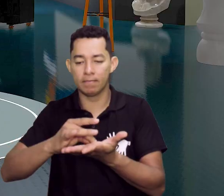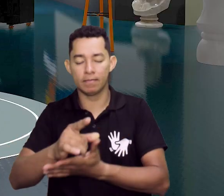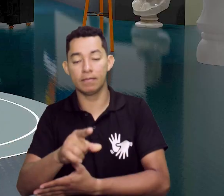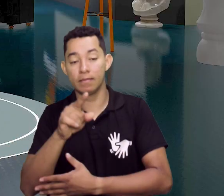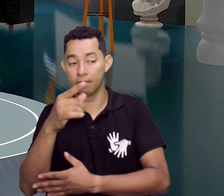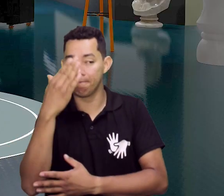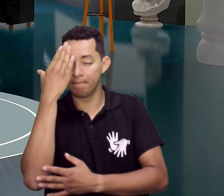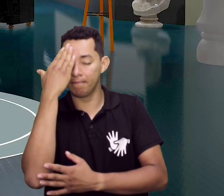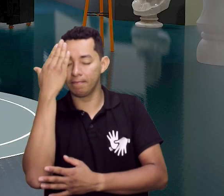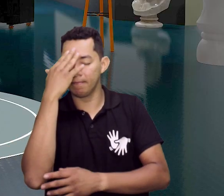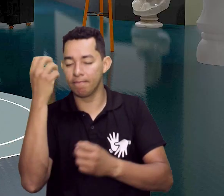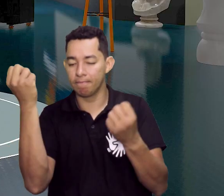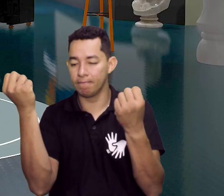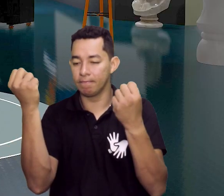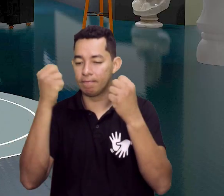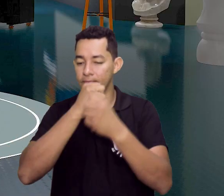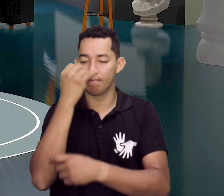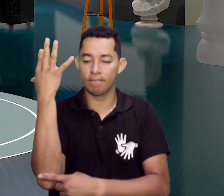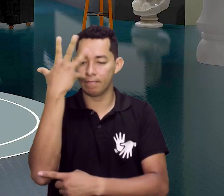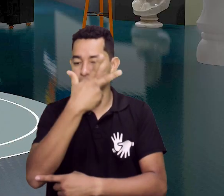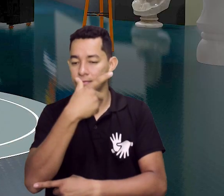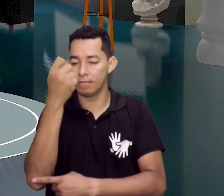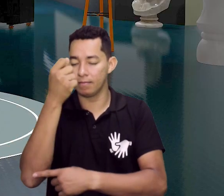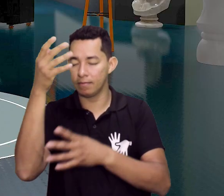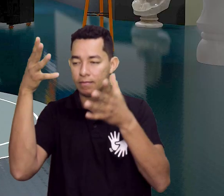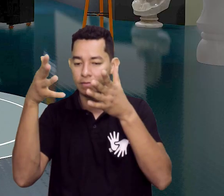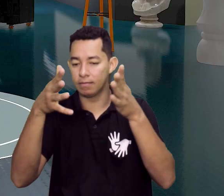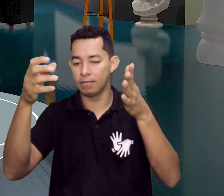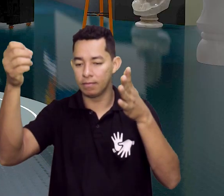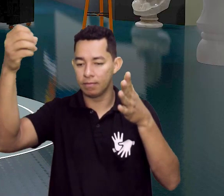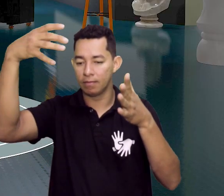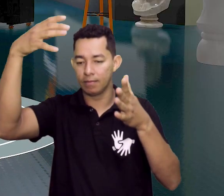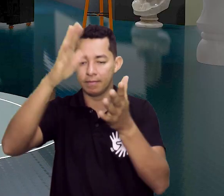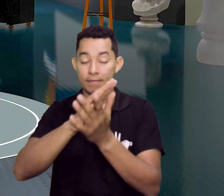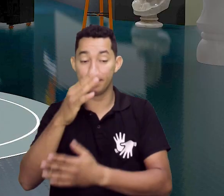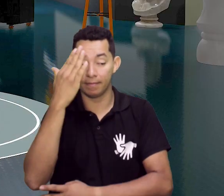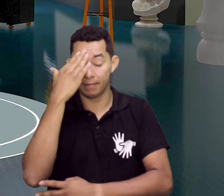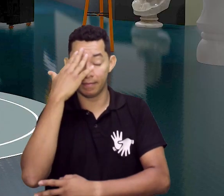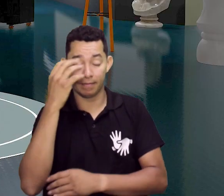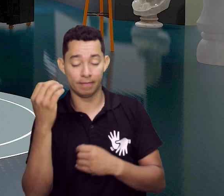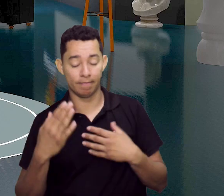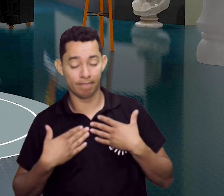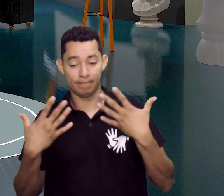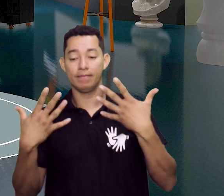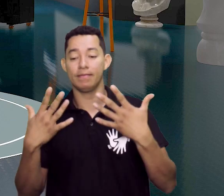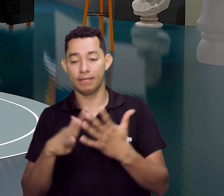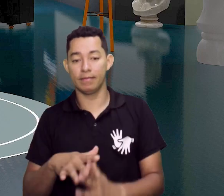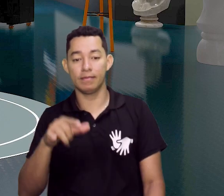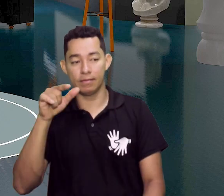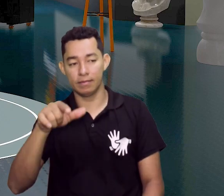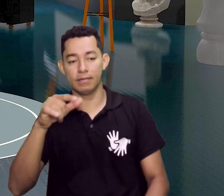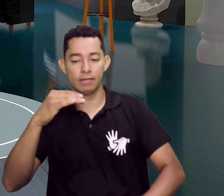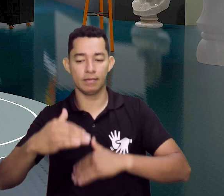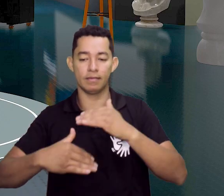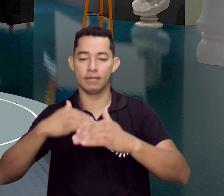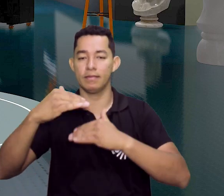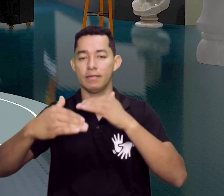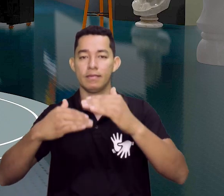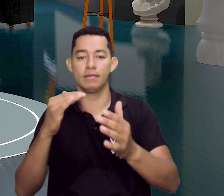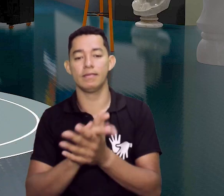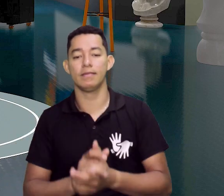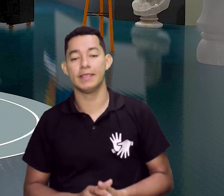sério. Entenda que a beleza é um caminho de luz, entenda que a surpresa é você